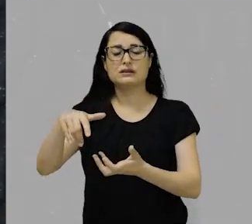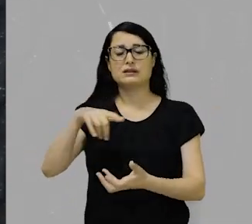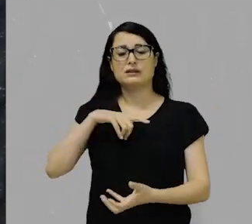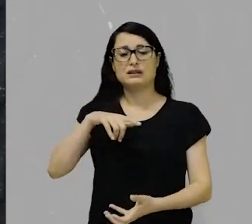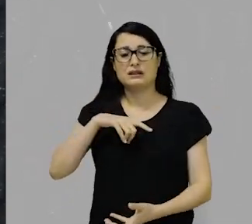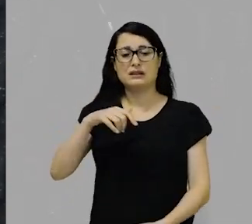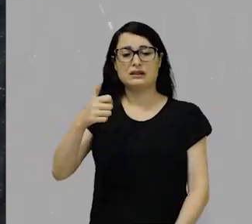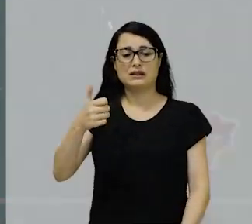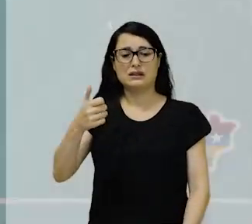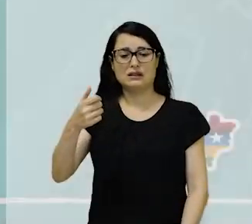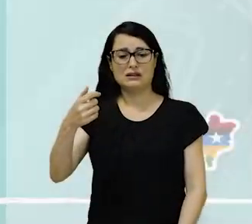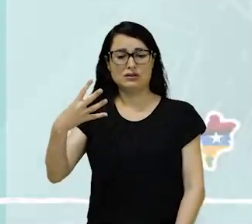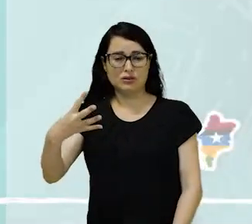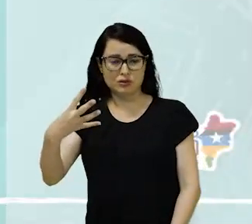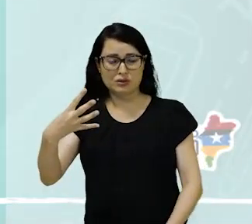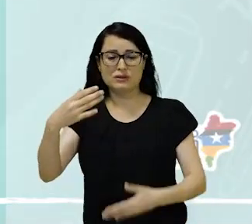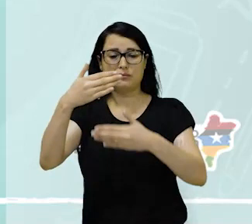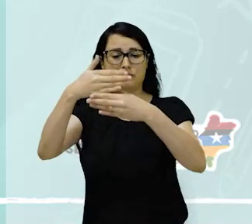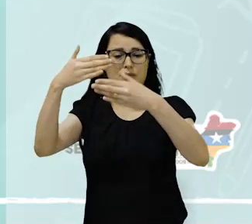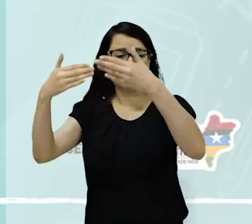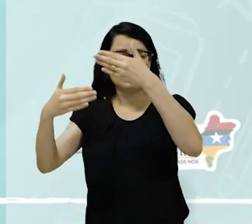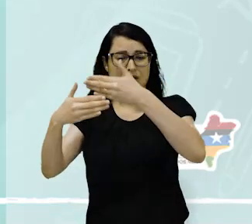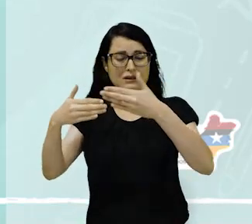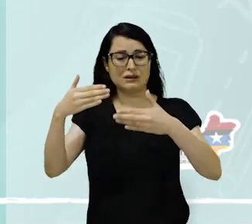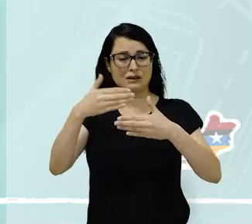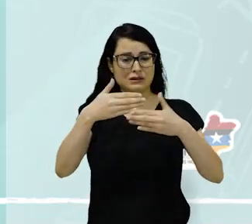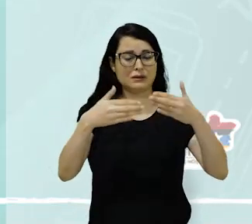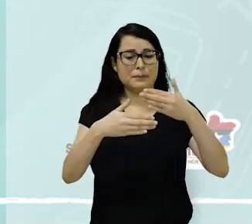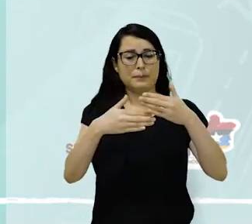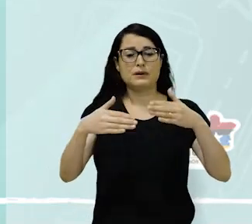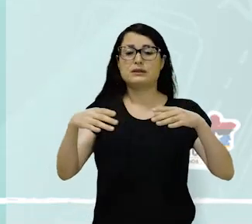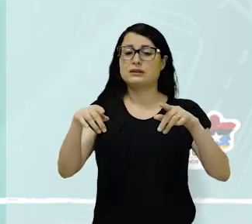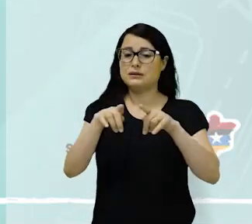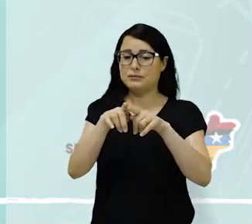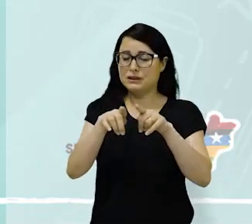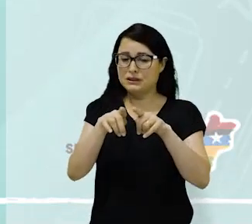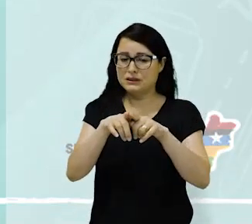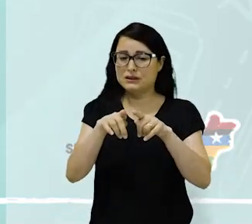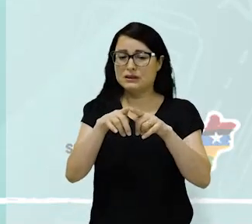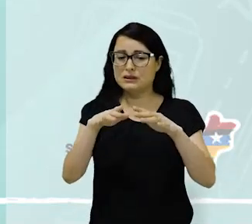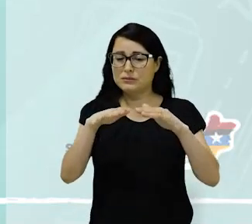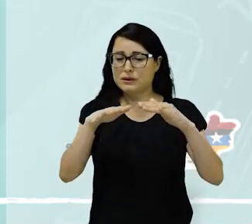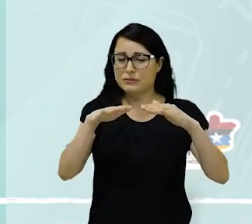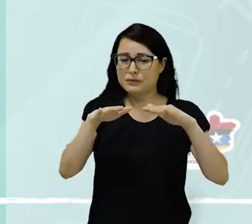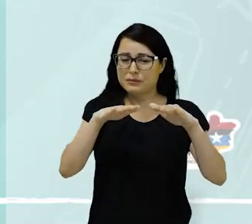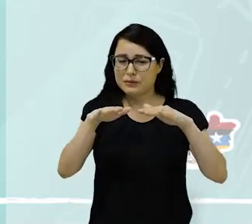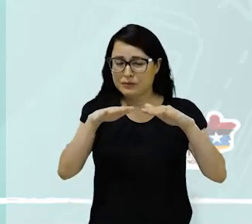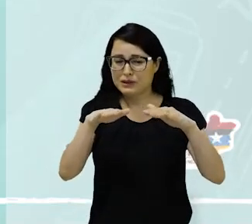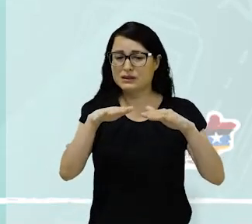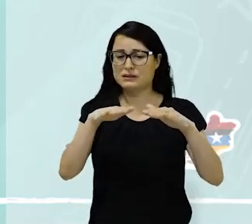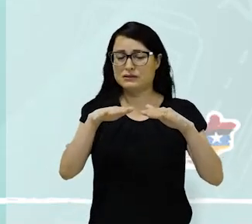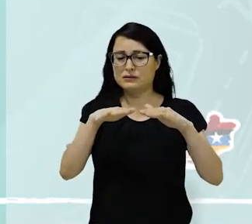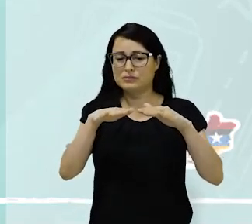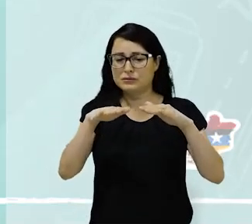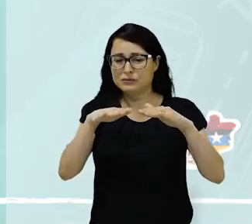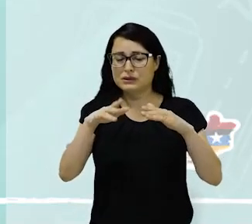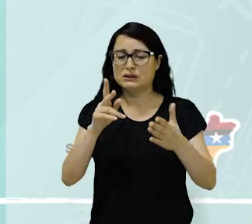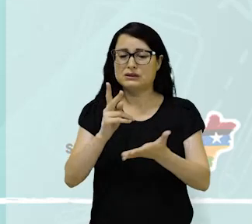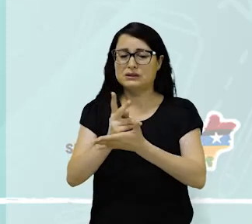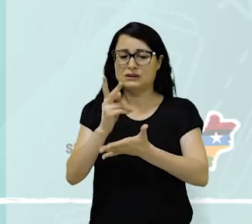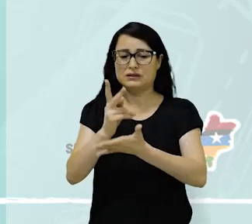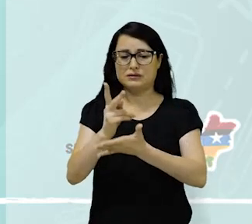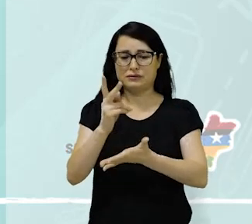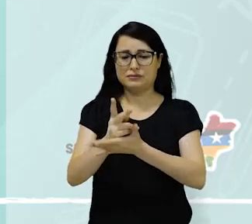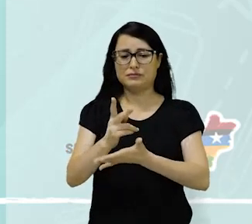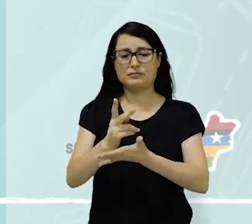grandes placas, mas existem ainda outras fragmentações menores que se movimentam de forma lenta, mas contínua, tá? Não esqueçam